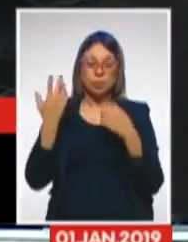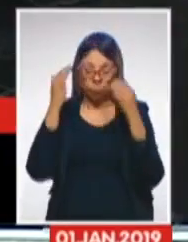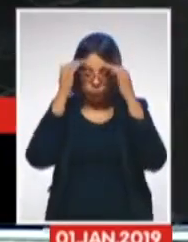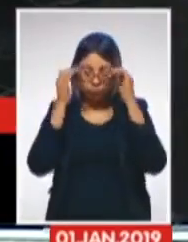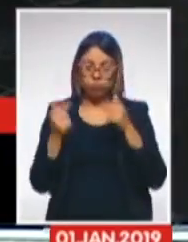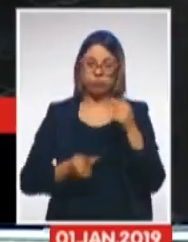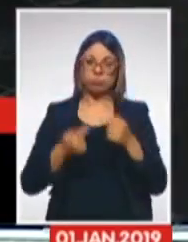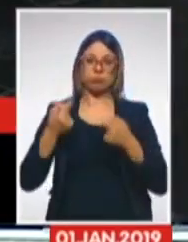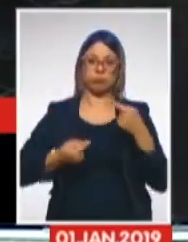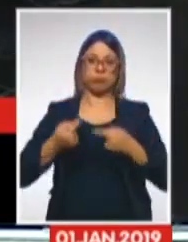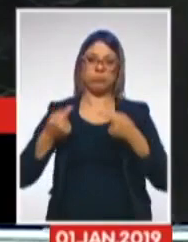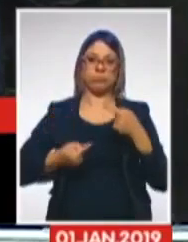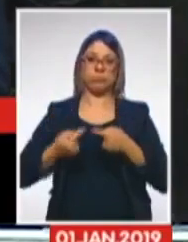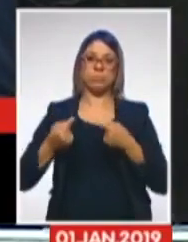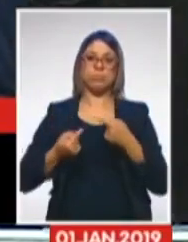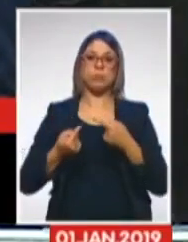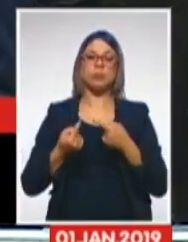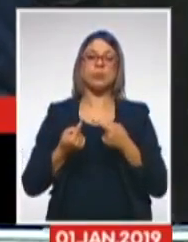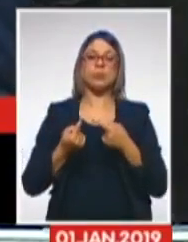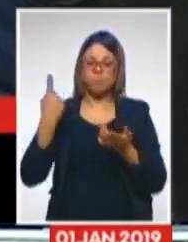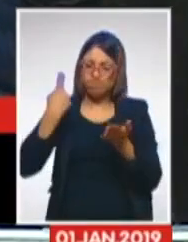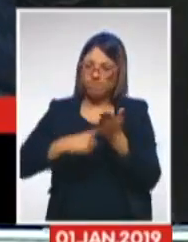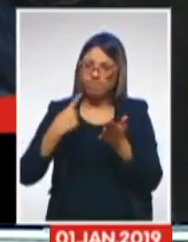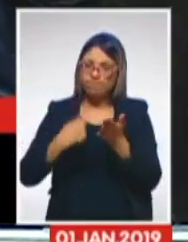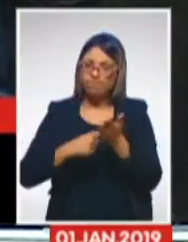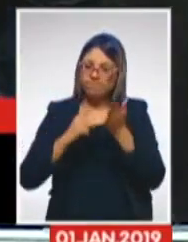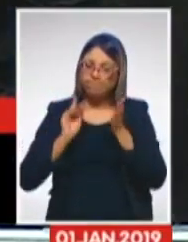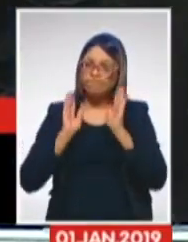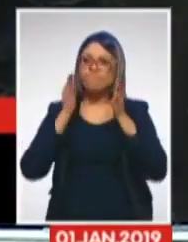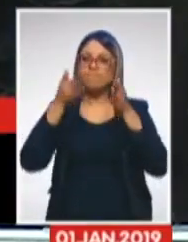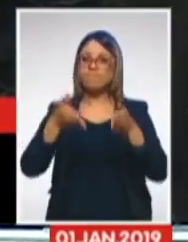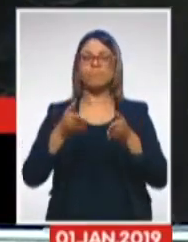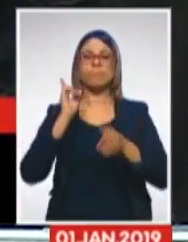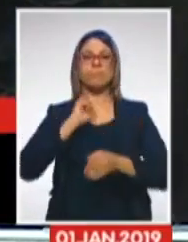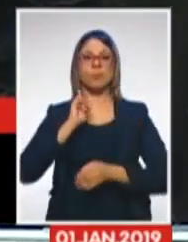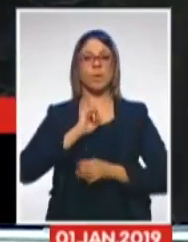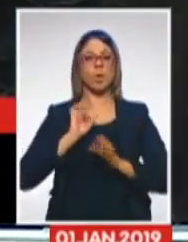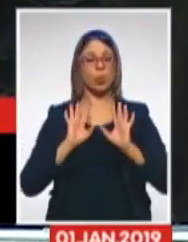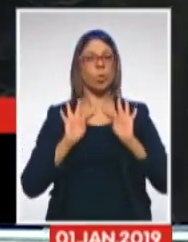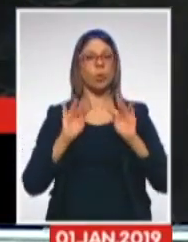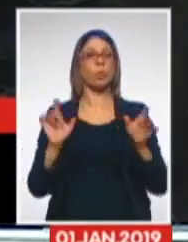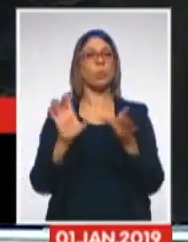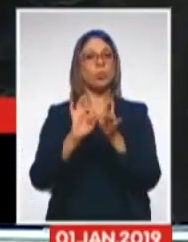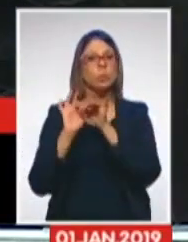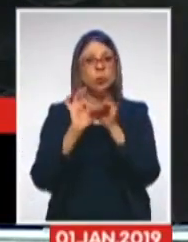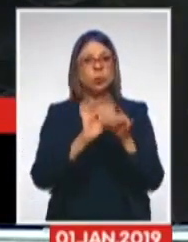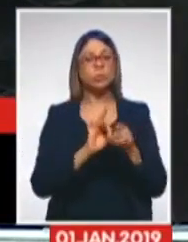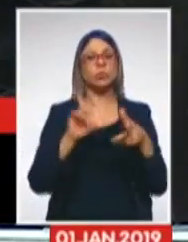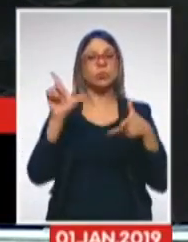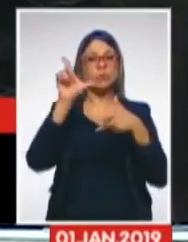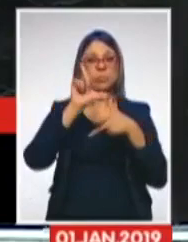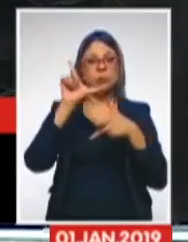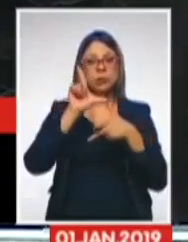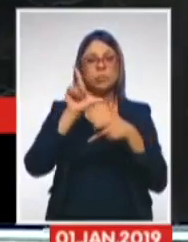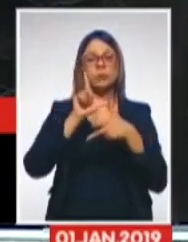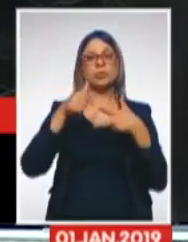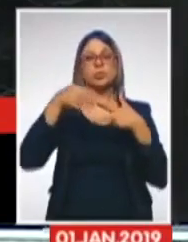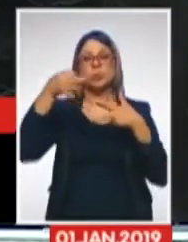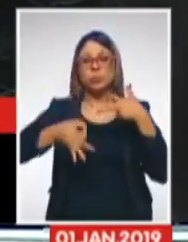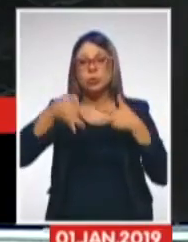política. Um pacto por Minas, com a união de todos, legislativo,